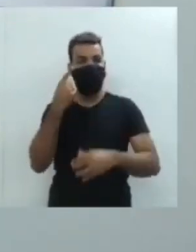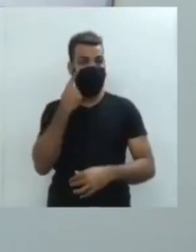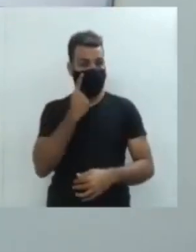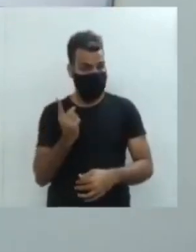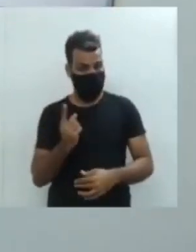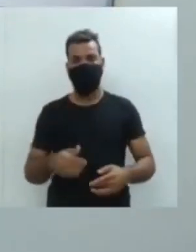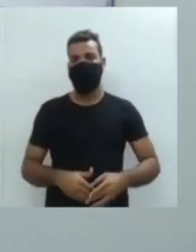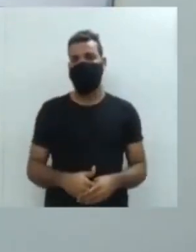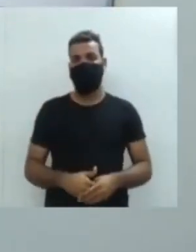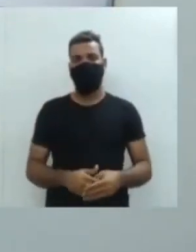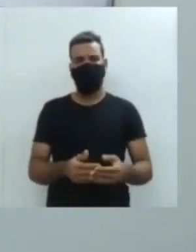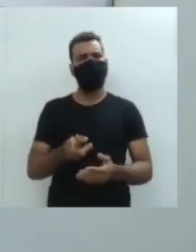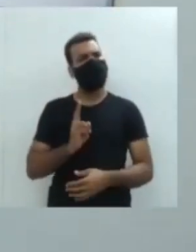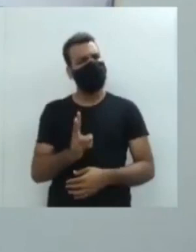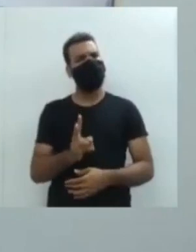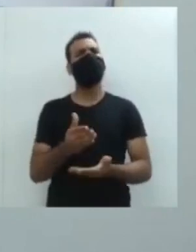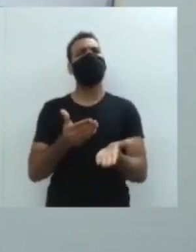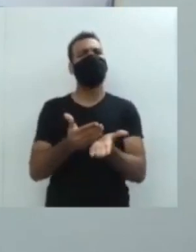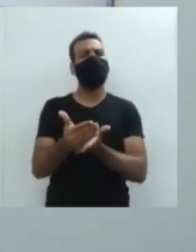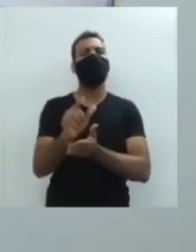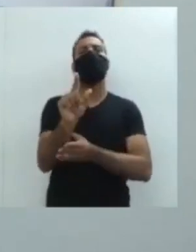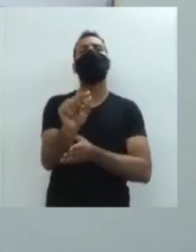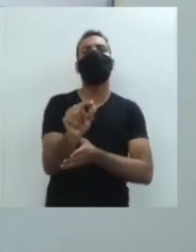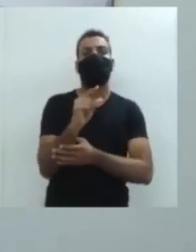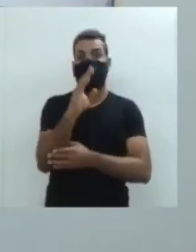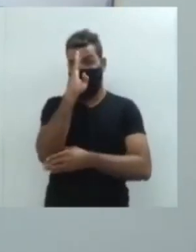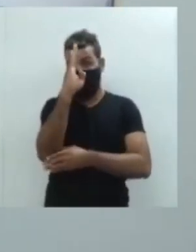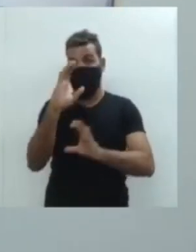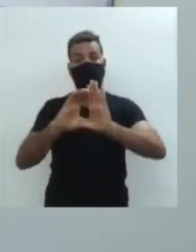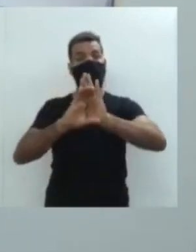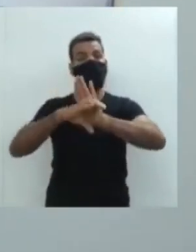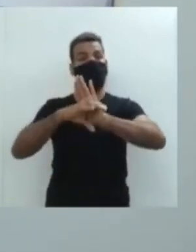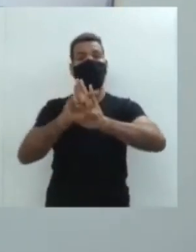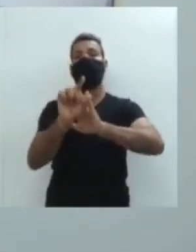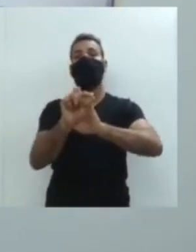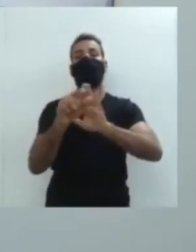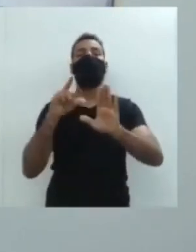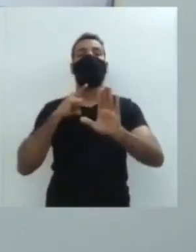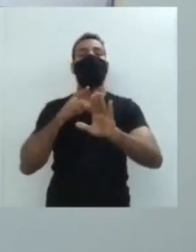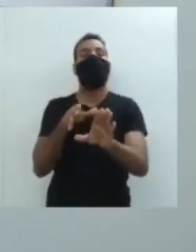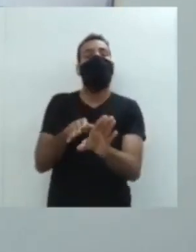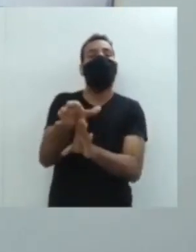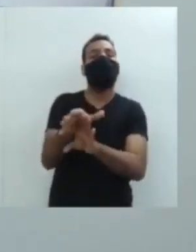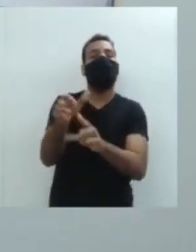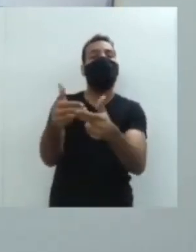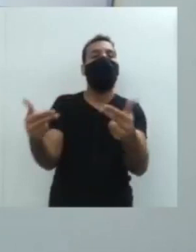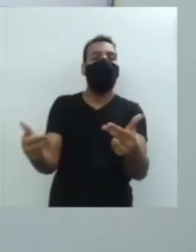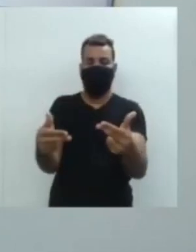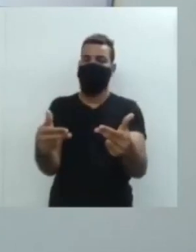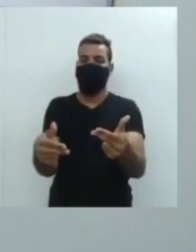vamos agora continuando no aprendizado dos principais conceitos da orientação a objetos